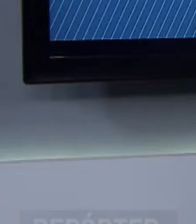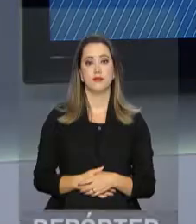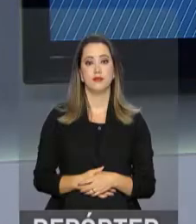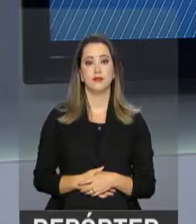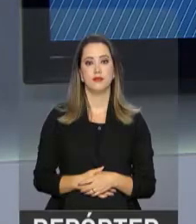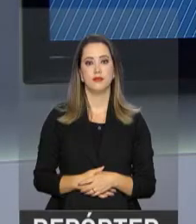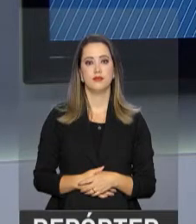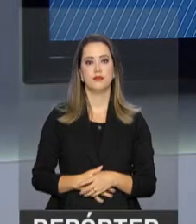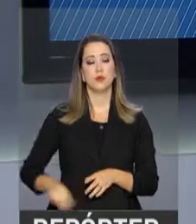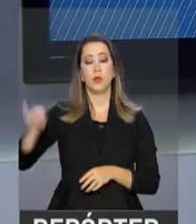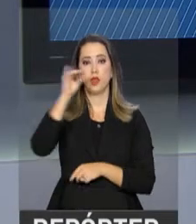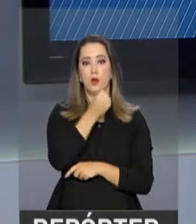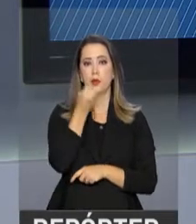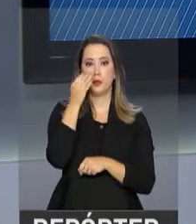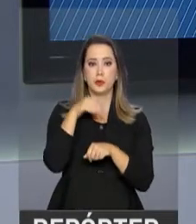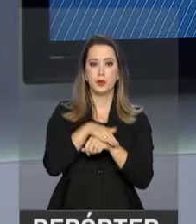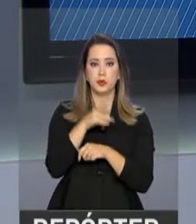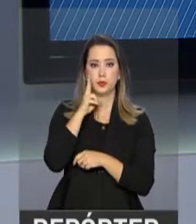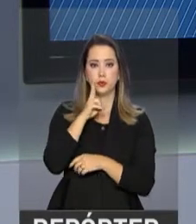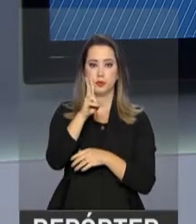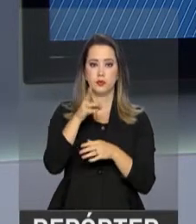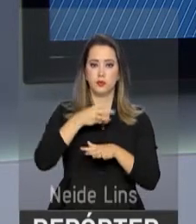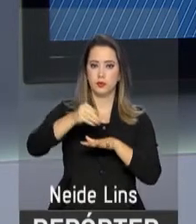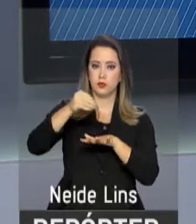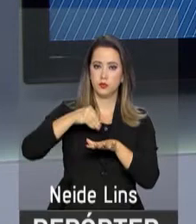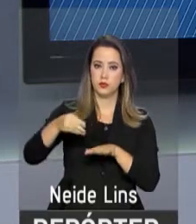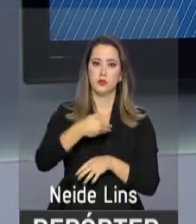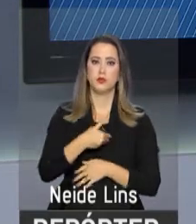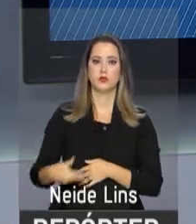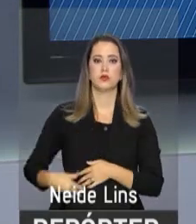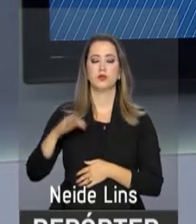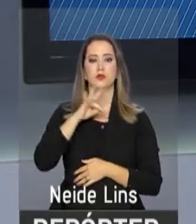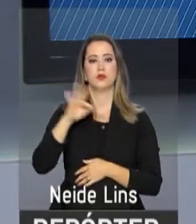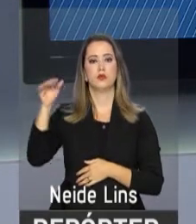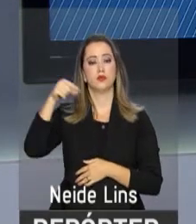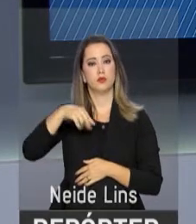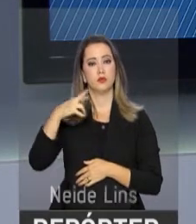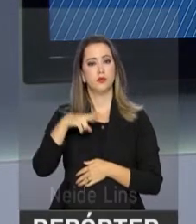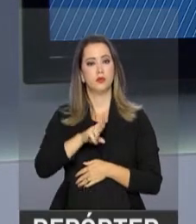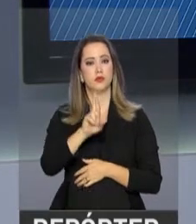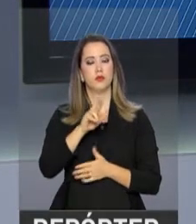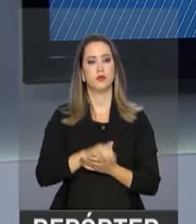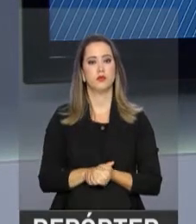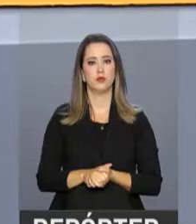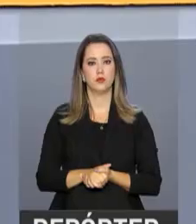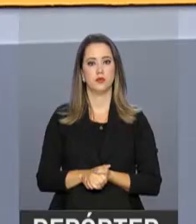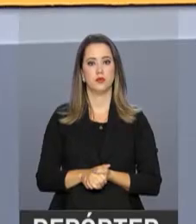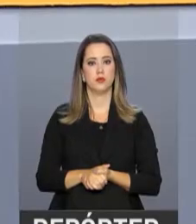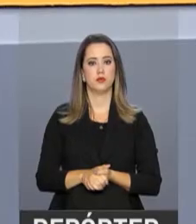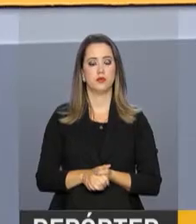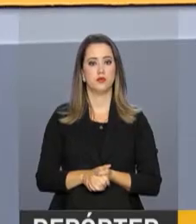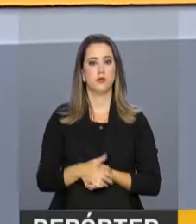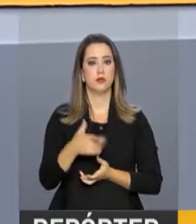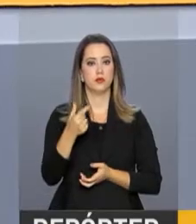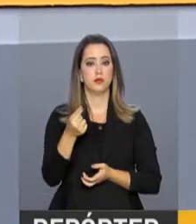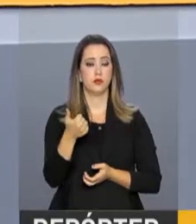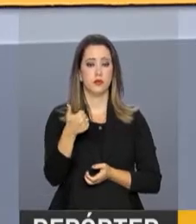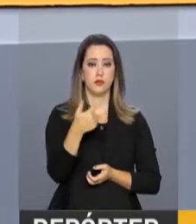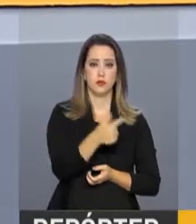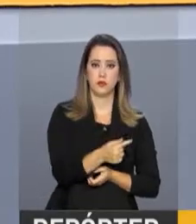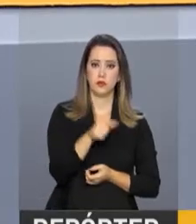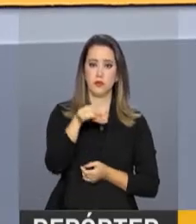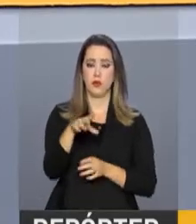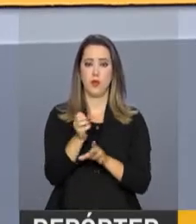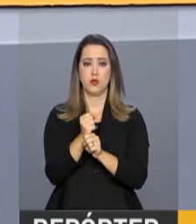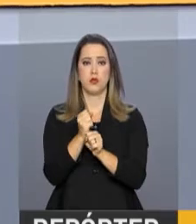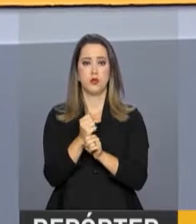olá boa noite a companhia agora as notícias do governo federal aqui no repórter nbr em 2017 as